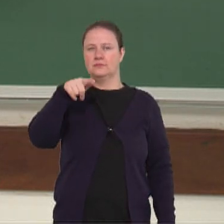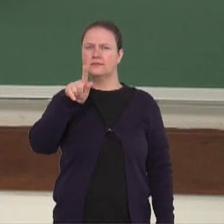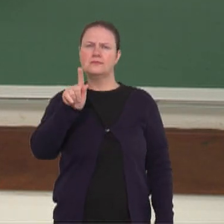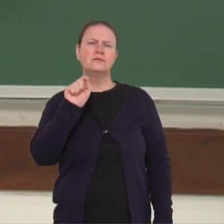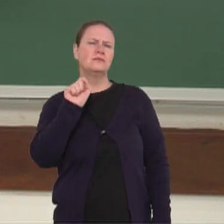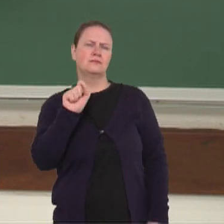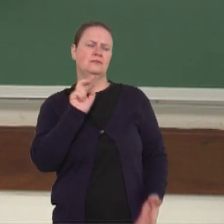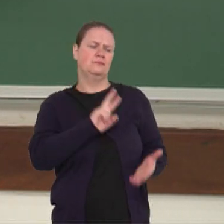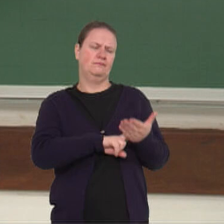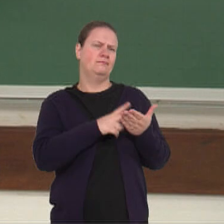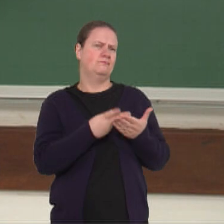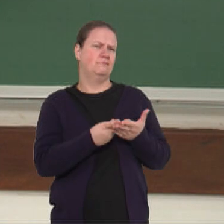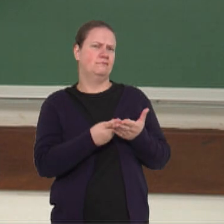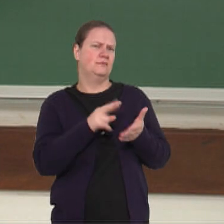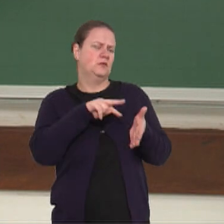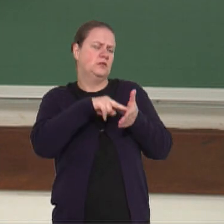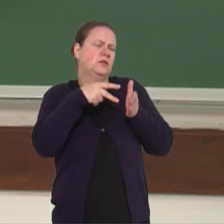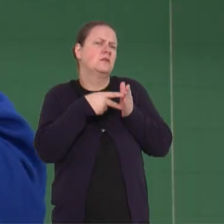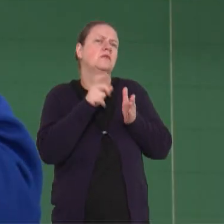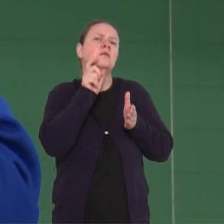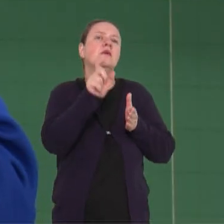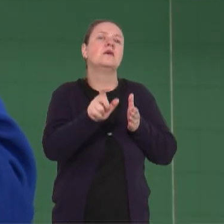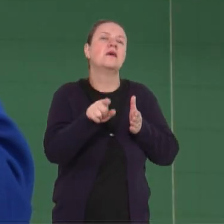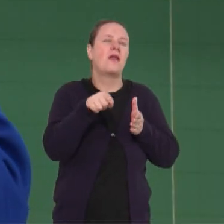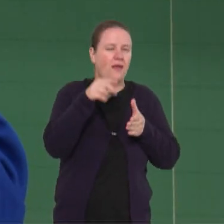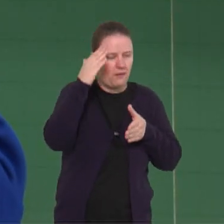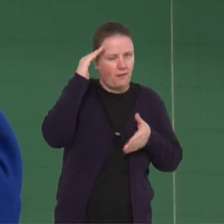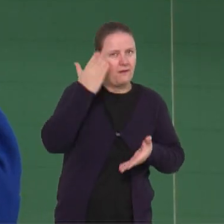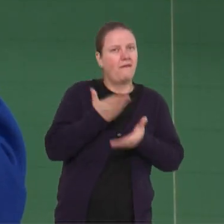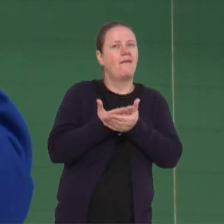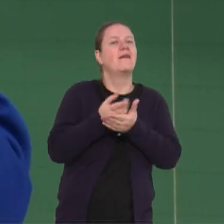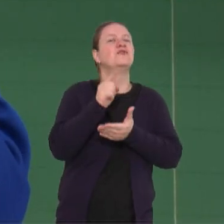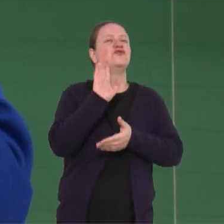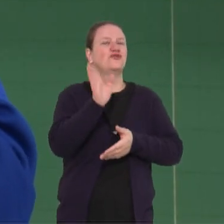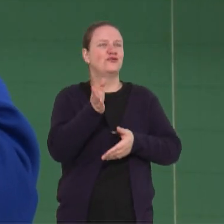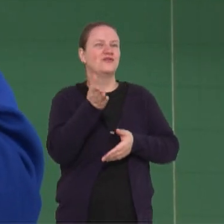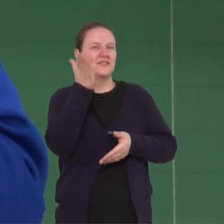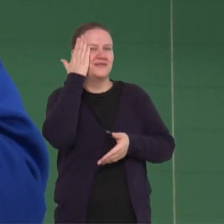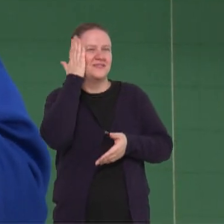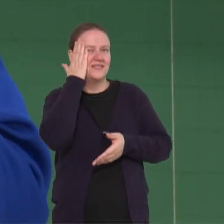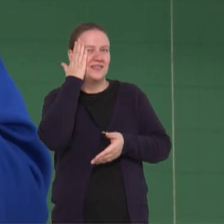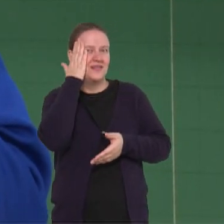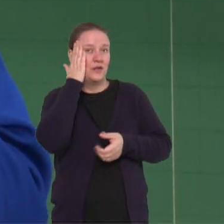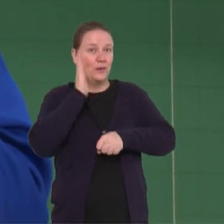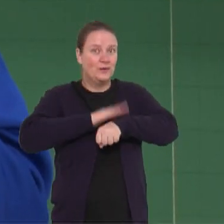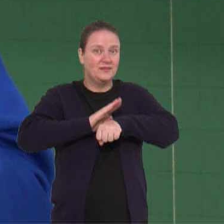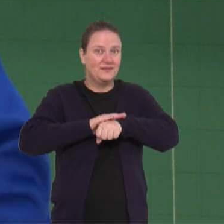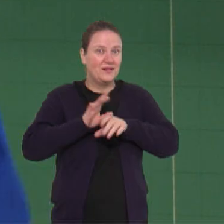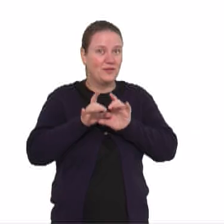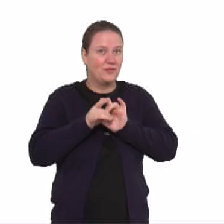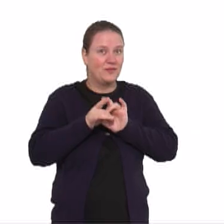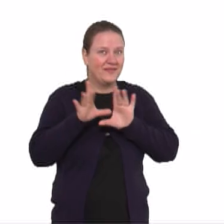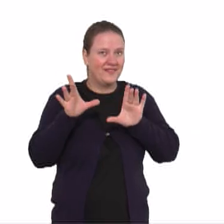será a tradução? Algo me diz que vocês já sabem. Vou dar um tempinho para vocês responderem, ok?